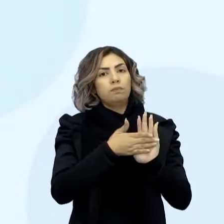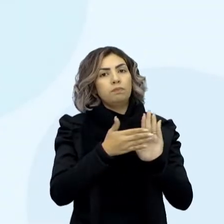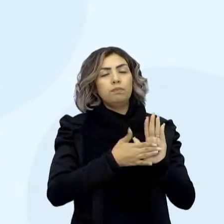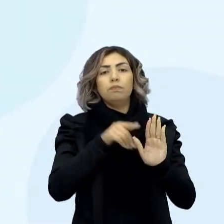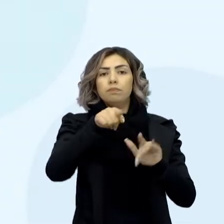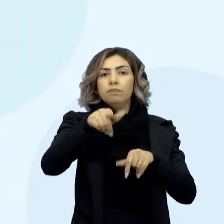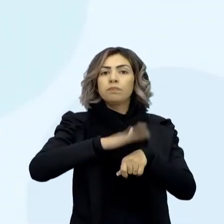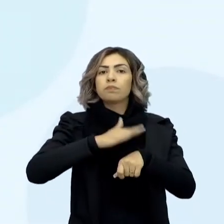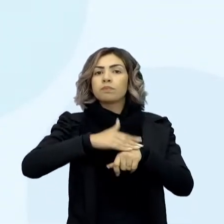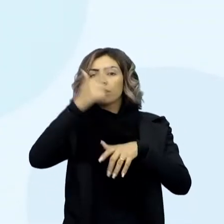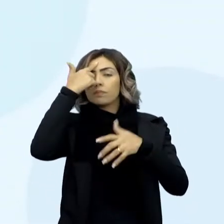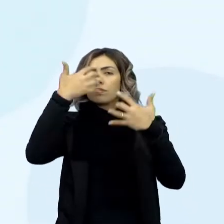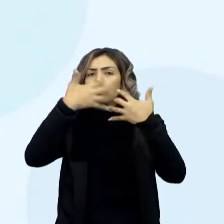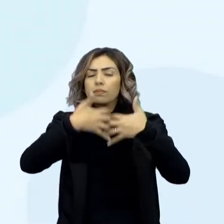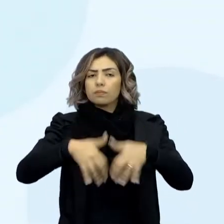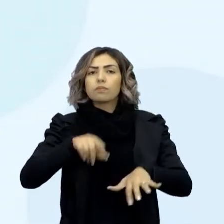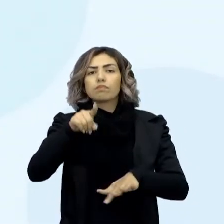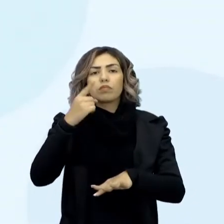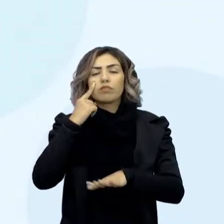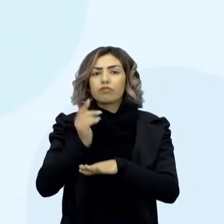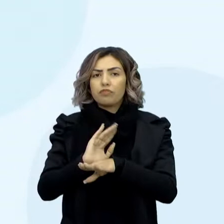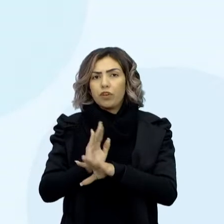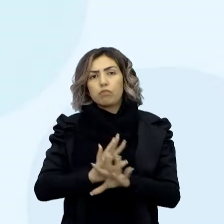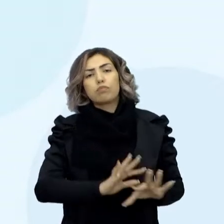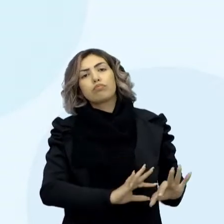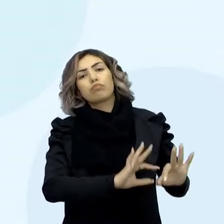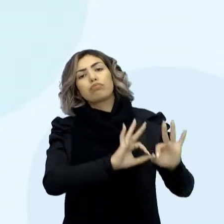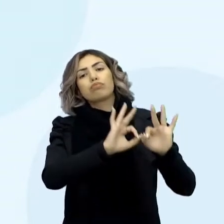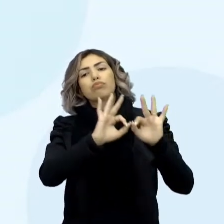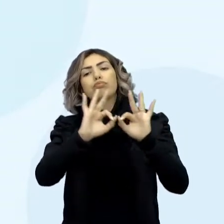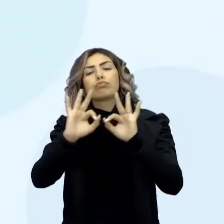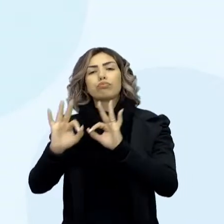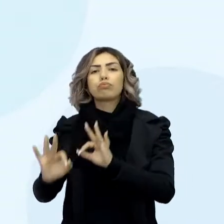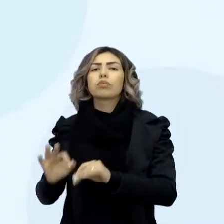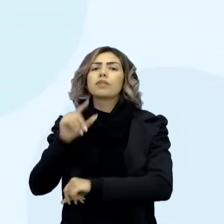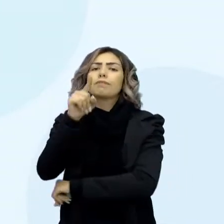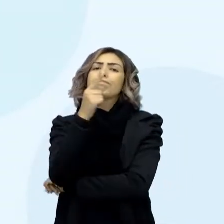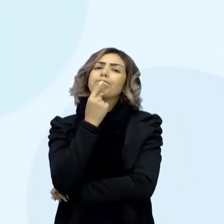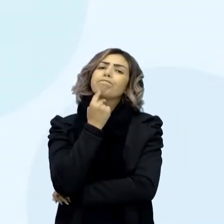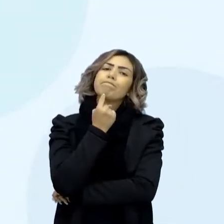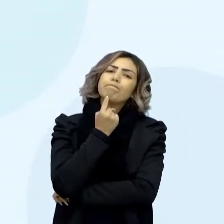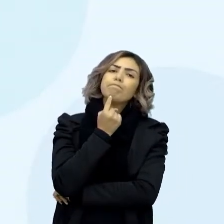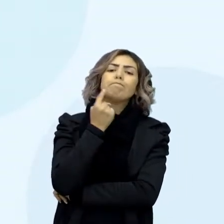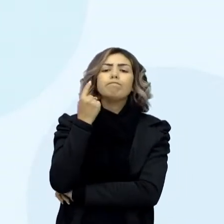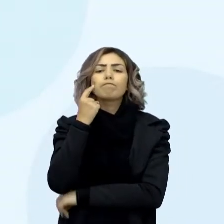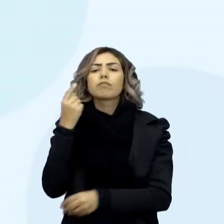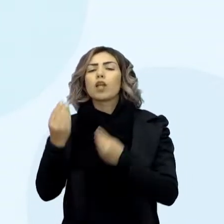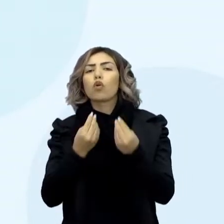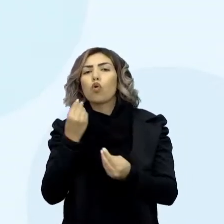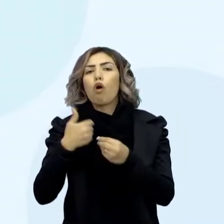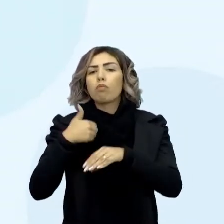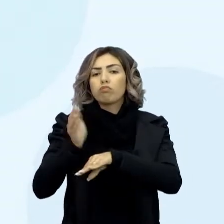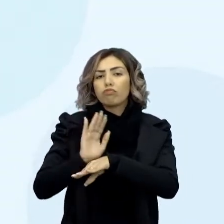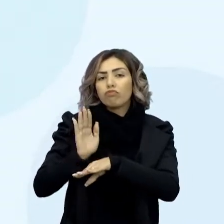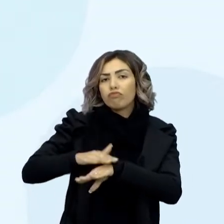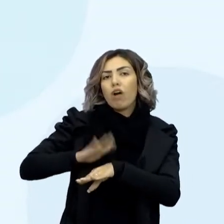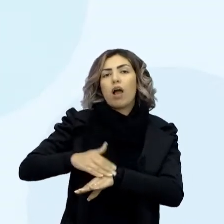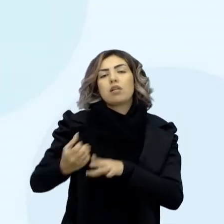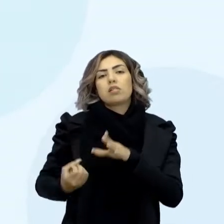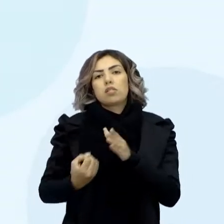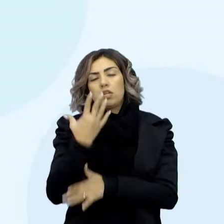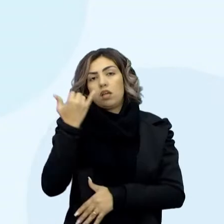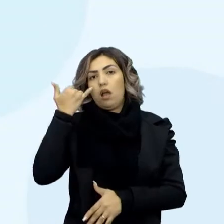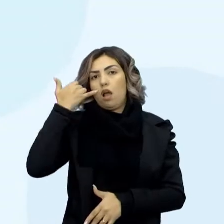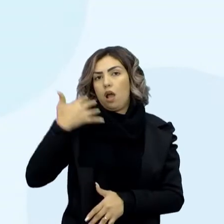nós fizemos, né? Então assista um vídeo de uma ação publicitária e reflita sobre esses conceitos de processo de criação audiovisual. Então na concepção,